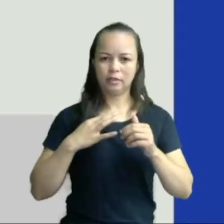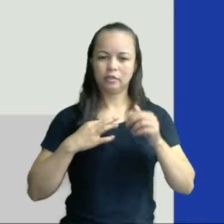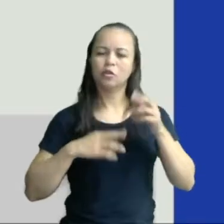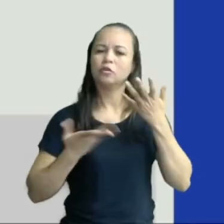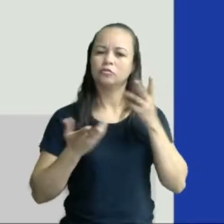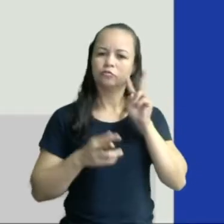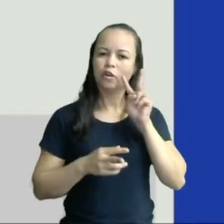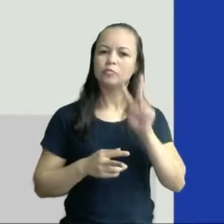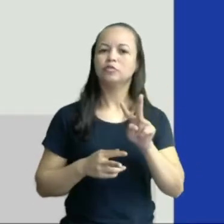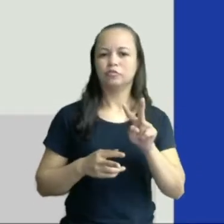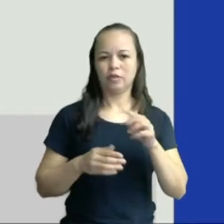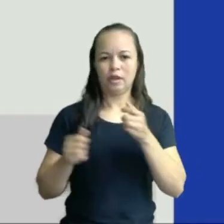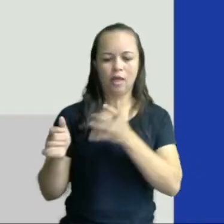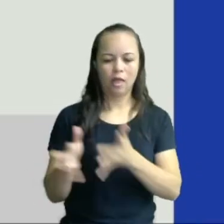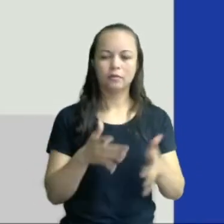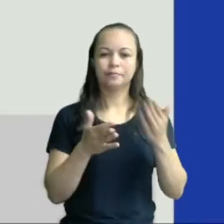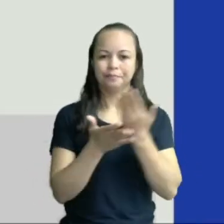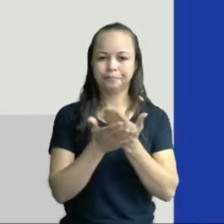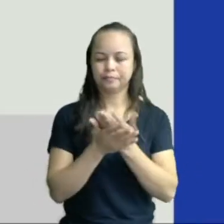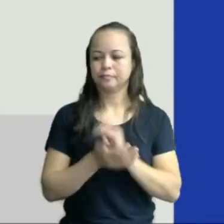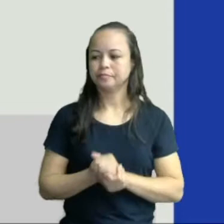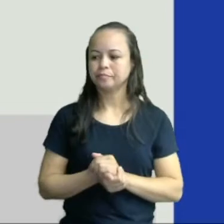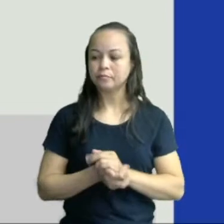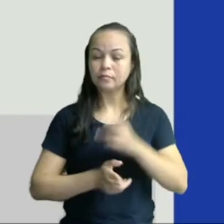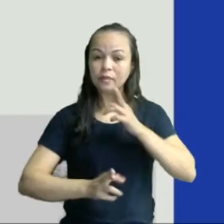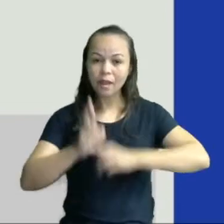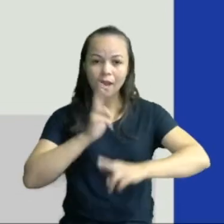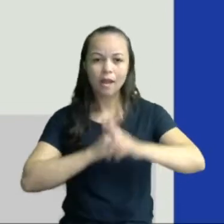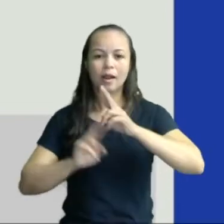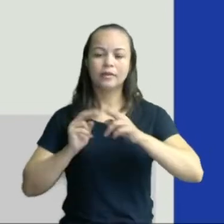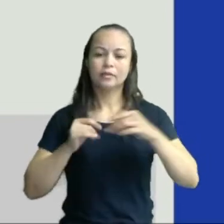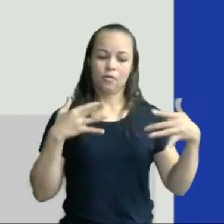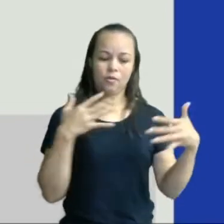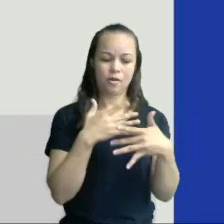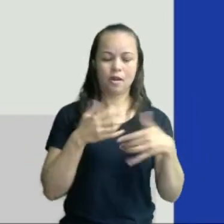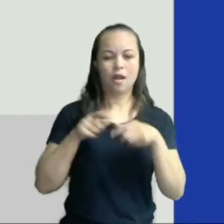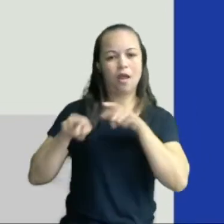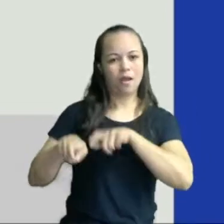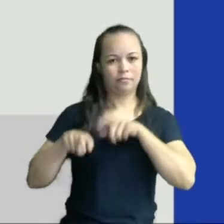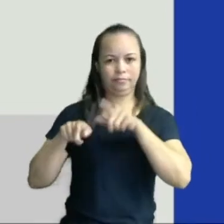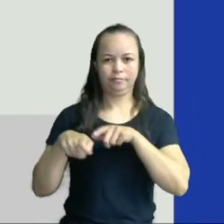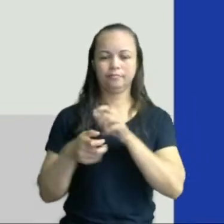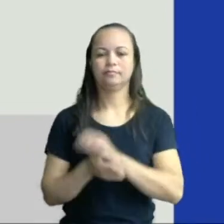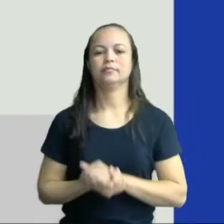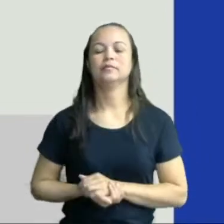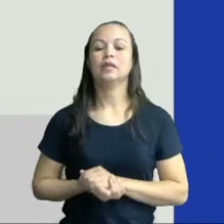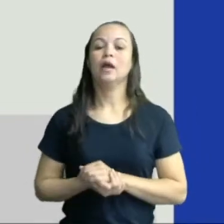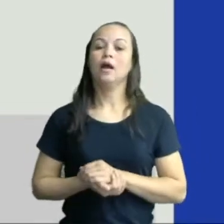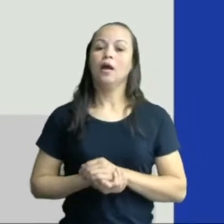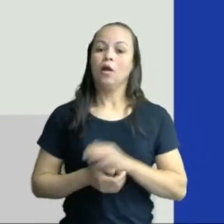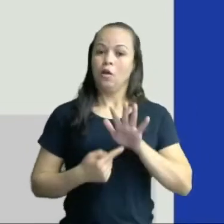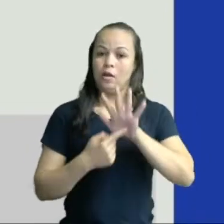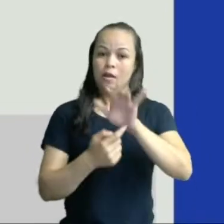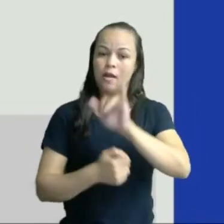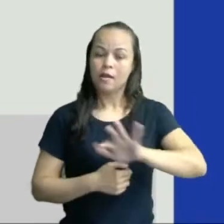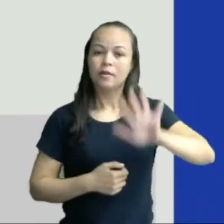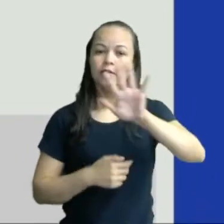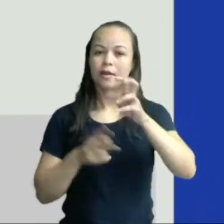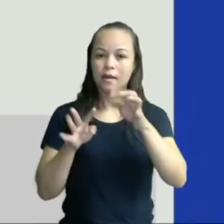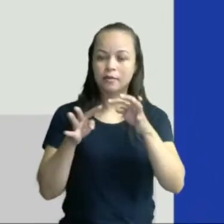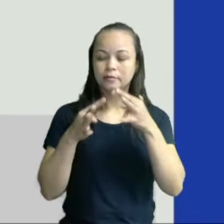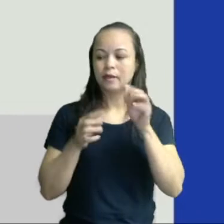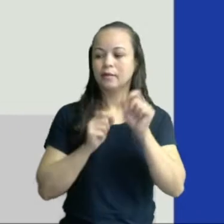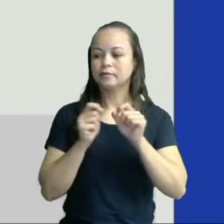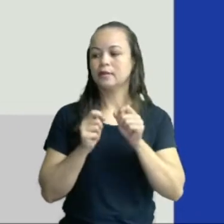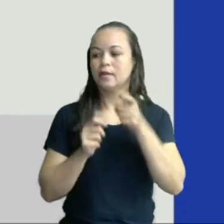Relações entre o urbano e o rural. Olha que interessante essa imagem. A gente tem aí uma plantação de algodão,